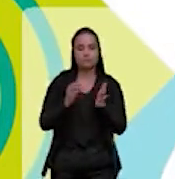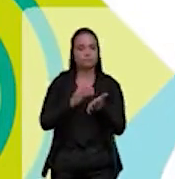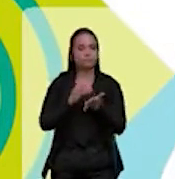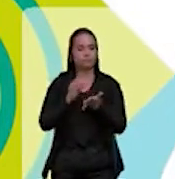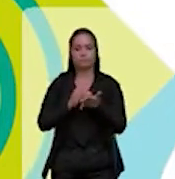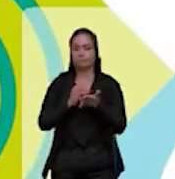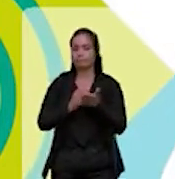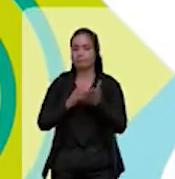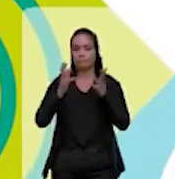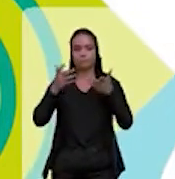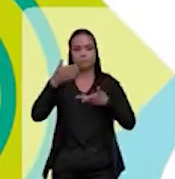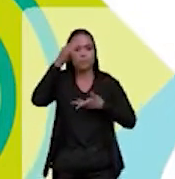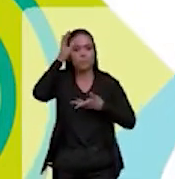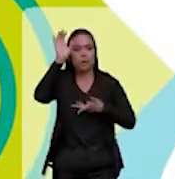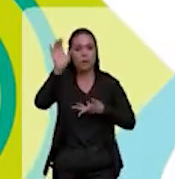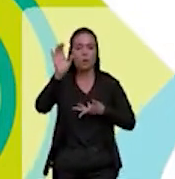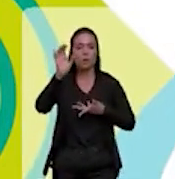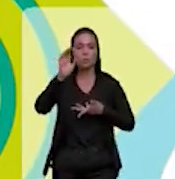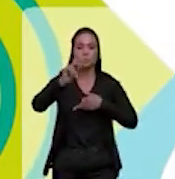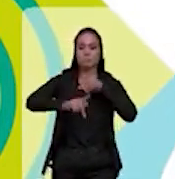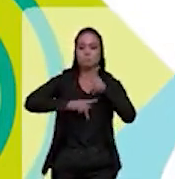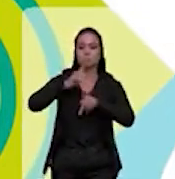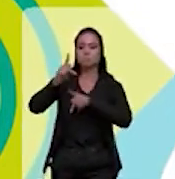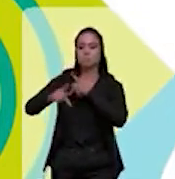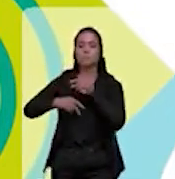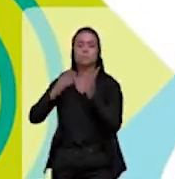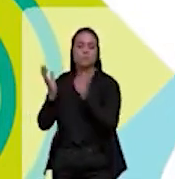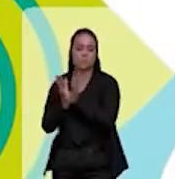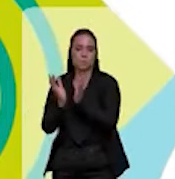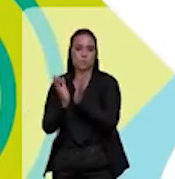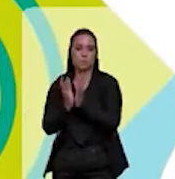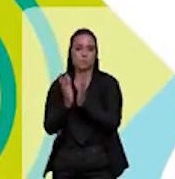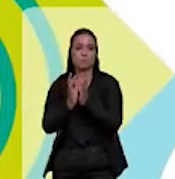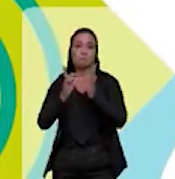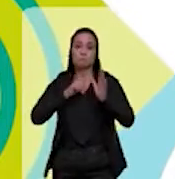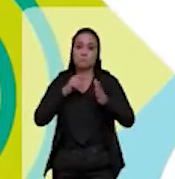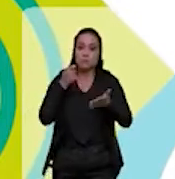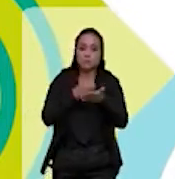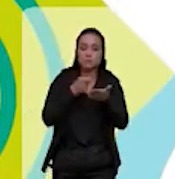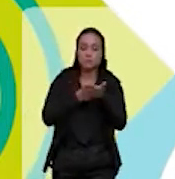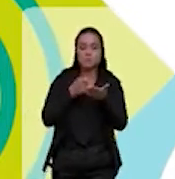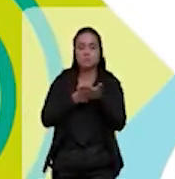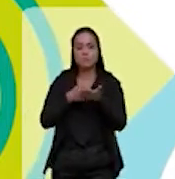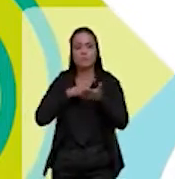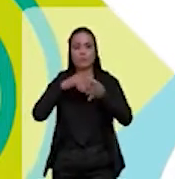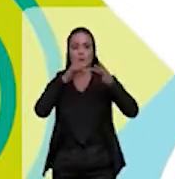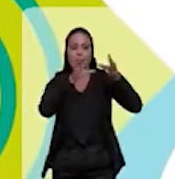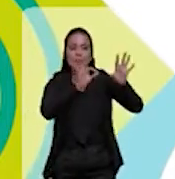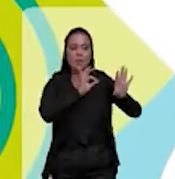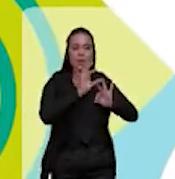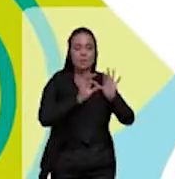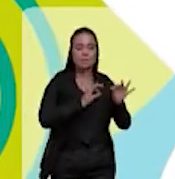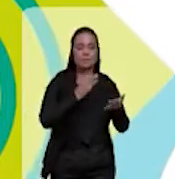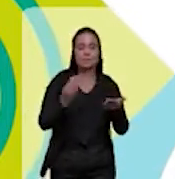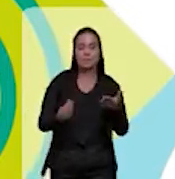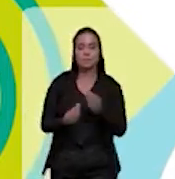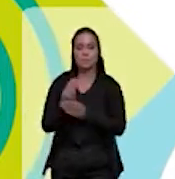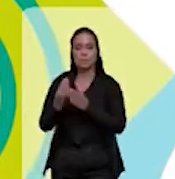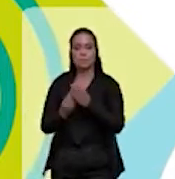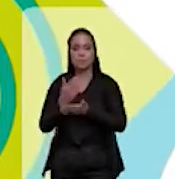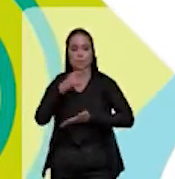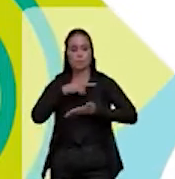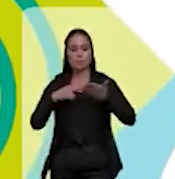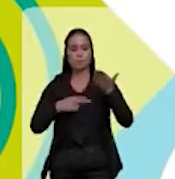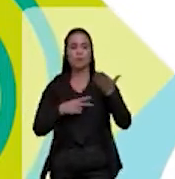da expressão cultural dos seus povos compre ressaltar ainda que na seleção das obras alguns